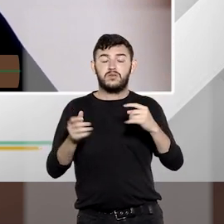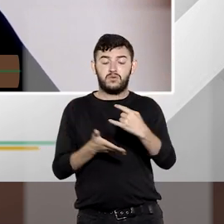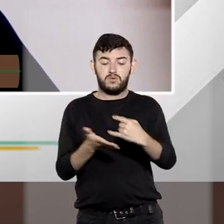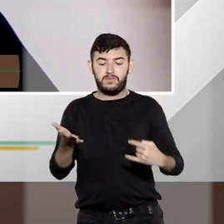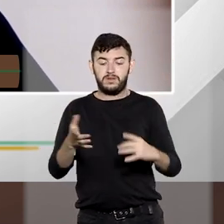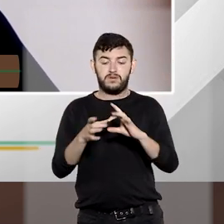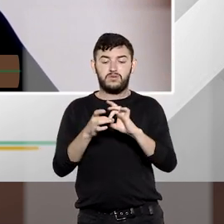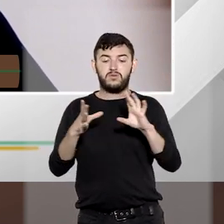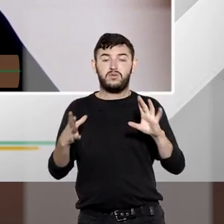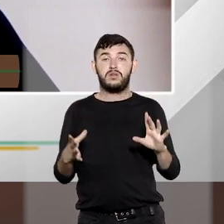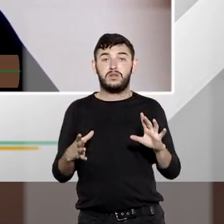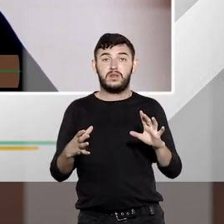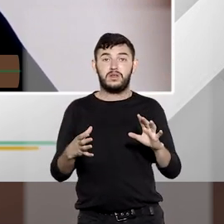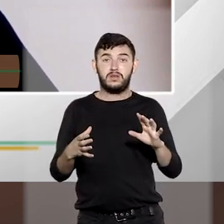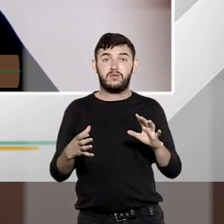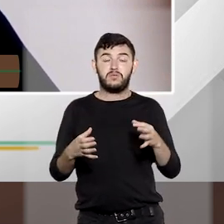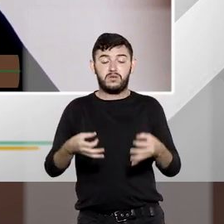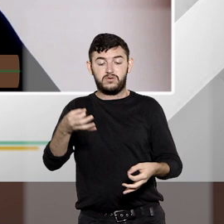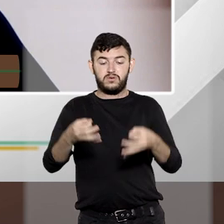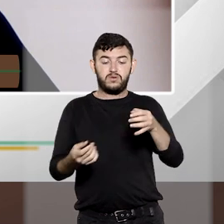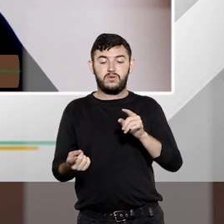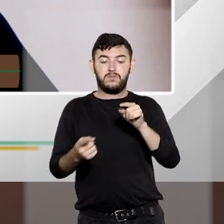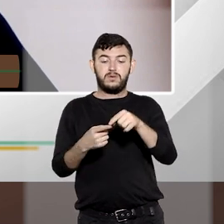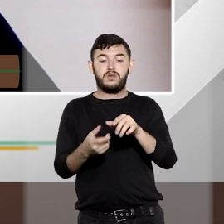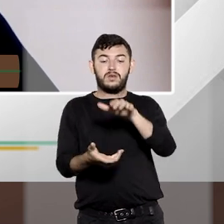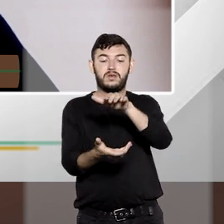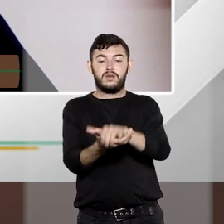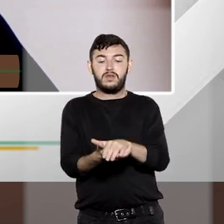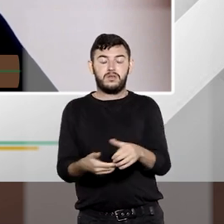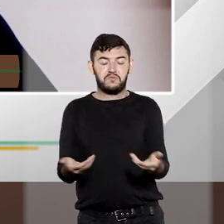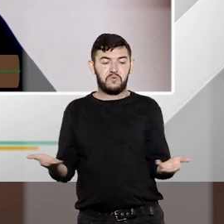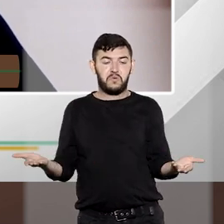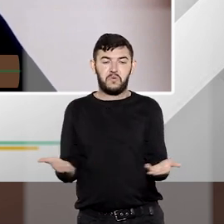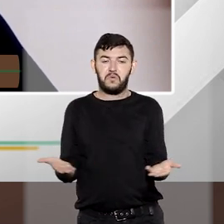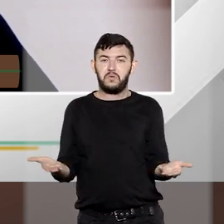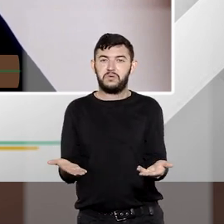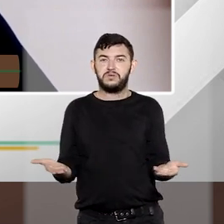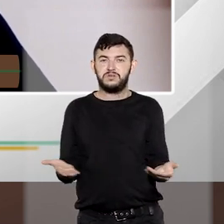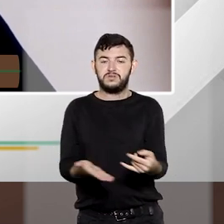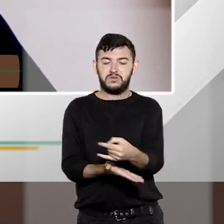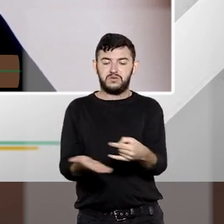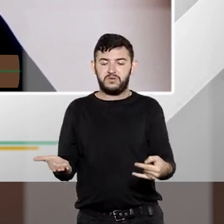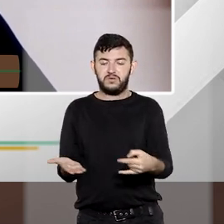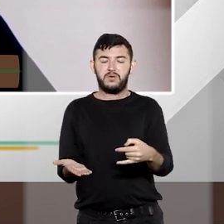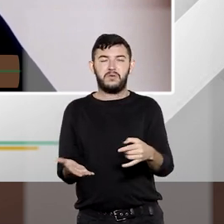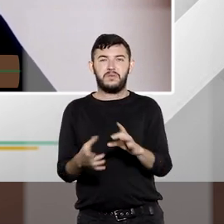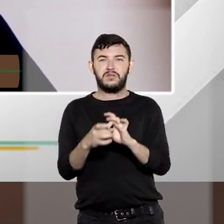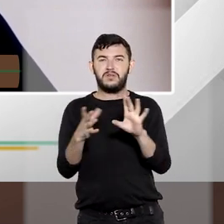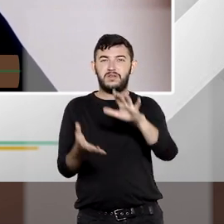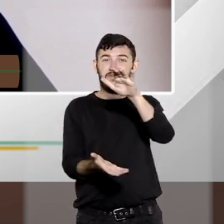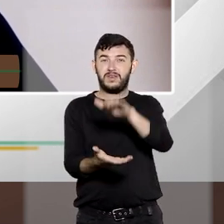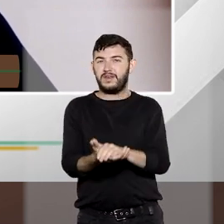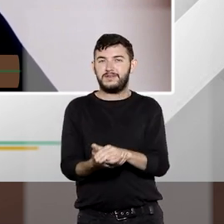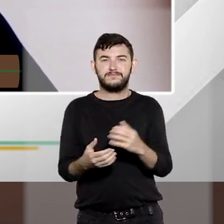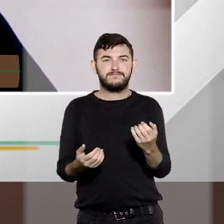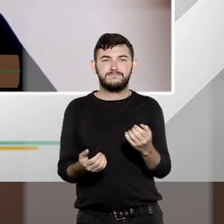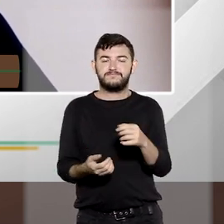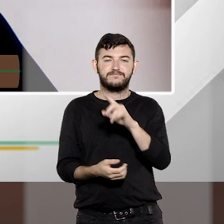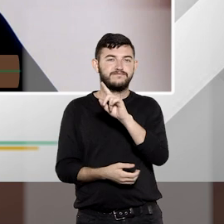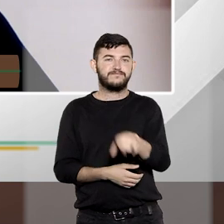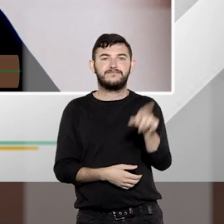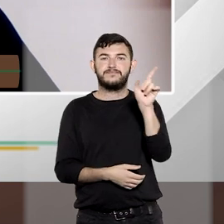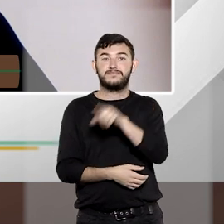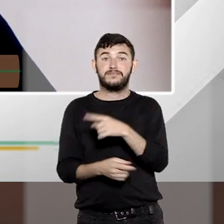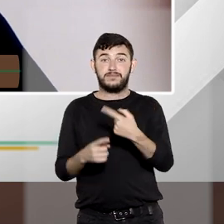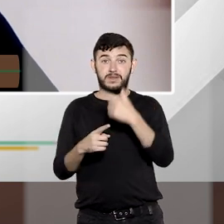judicial para o casamento. Hoje não se existe de forma alguma mais a solicitação dessa autorização, porque